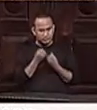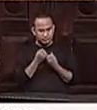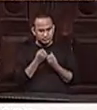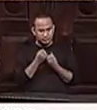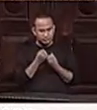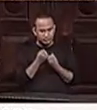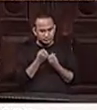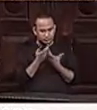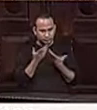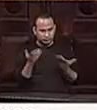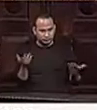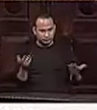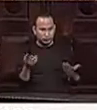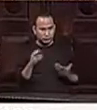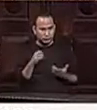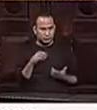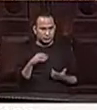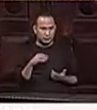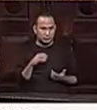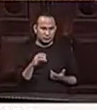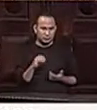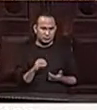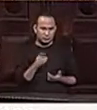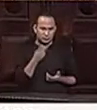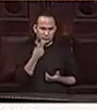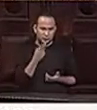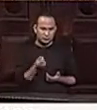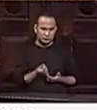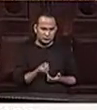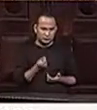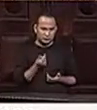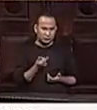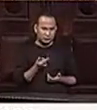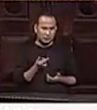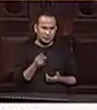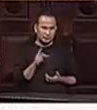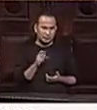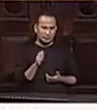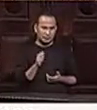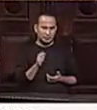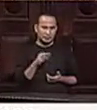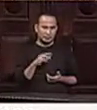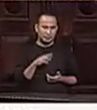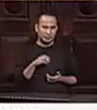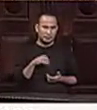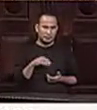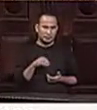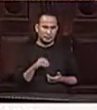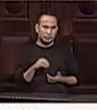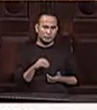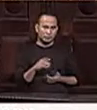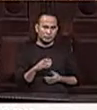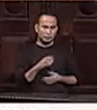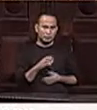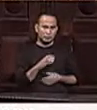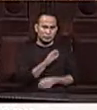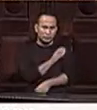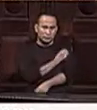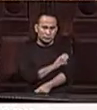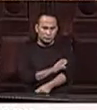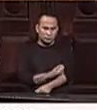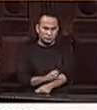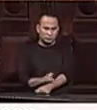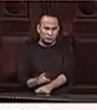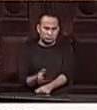recentíssima pela Unesco, do Cais do Valongo, com patrimônio cultural da humanidade, a partir de um dossiê